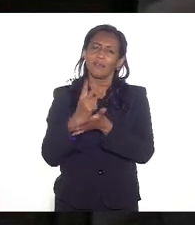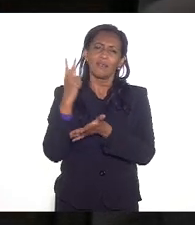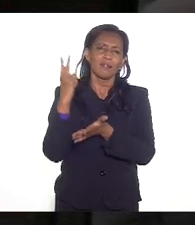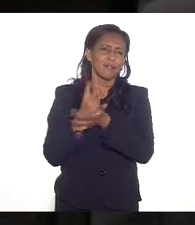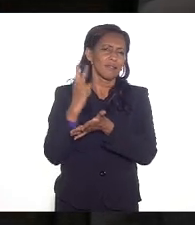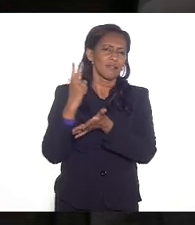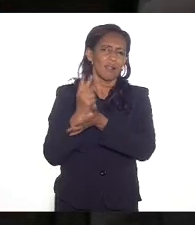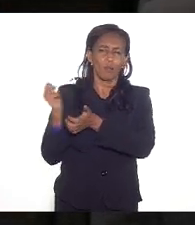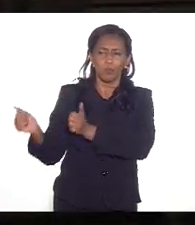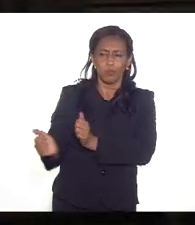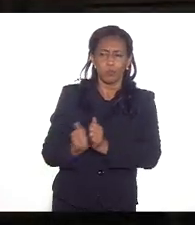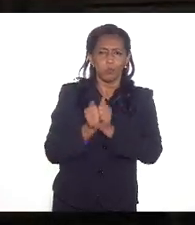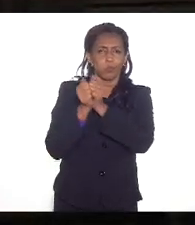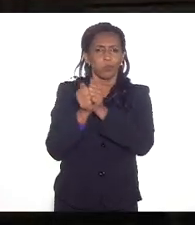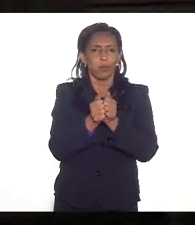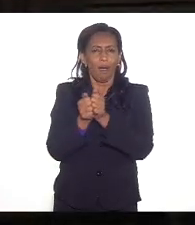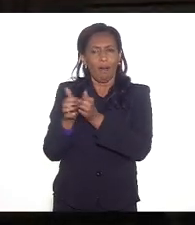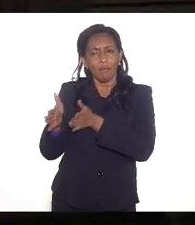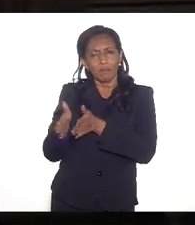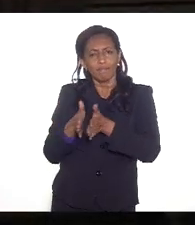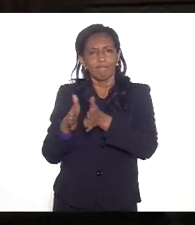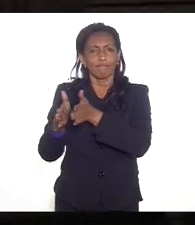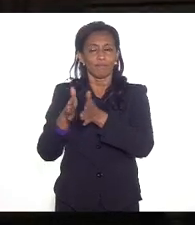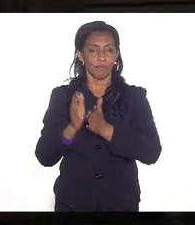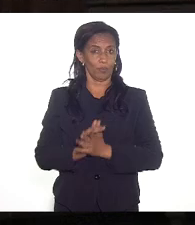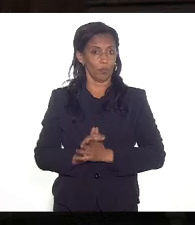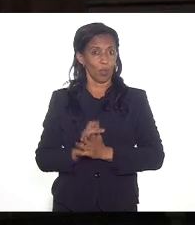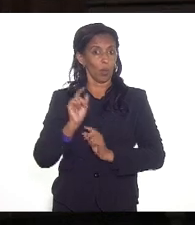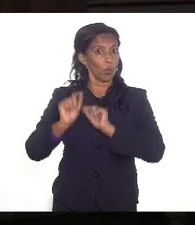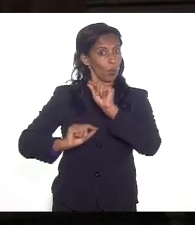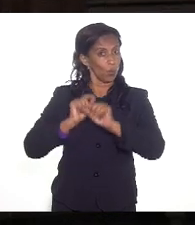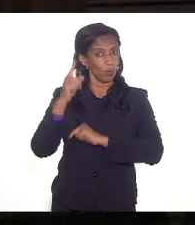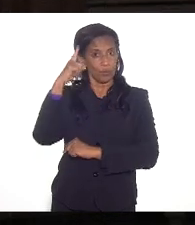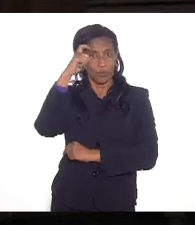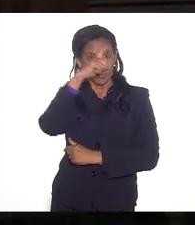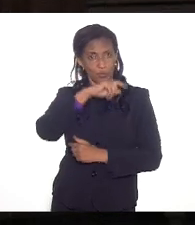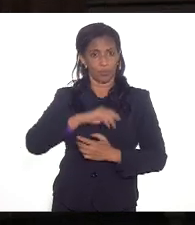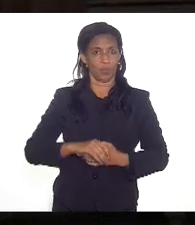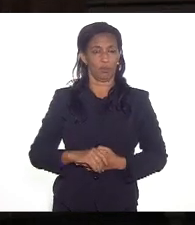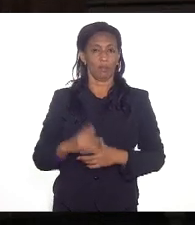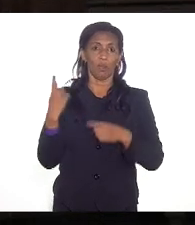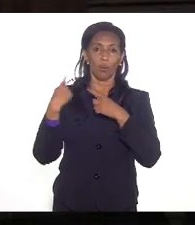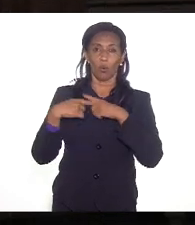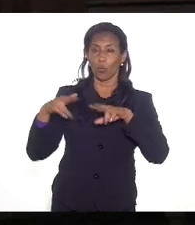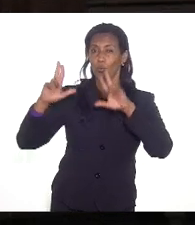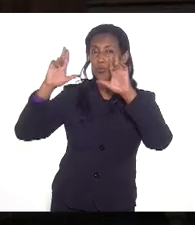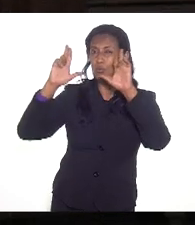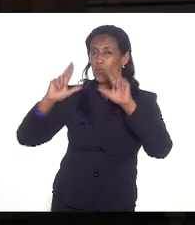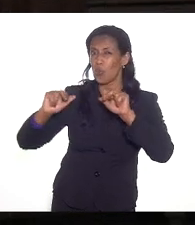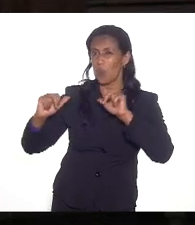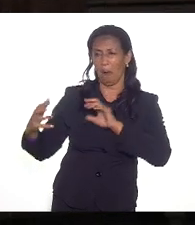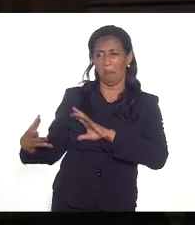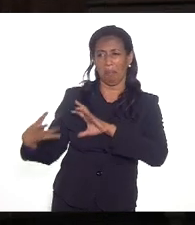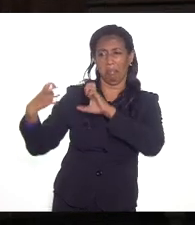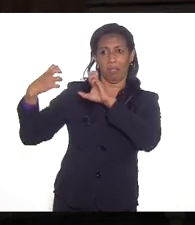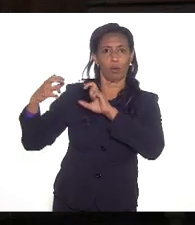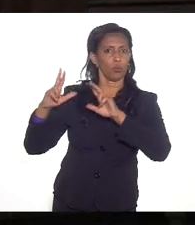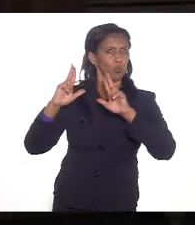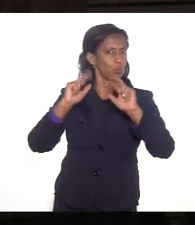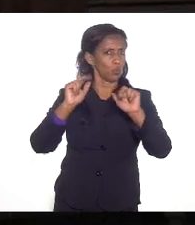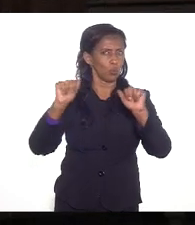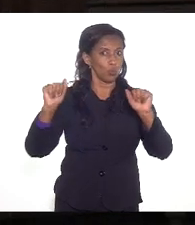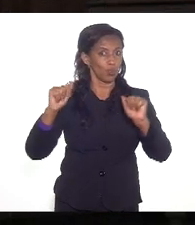me acompanhou dança projetor O que é difícil porque nunca brigamos hoje